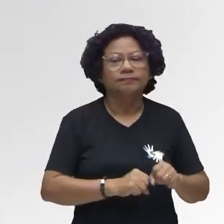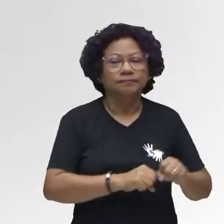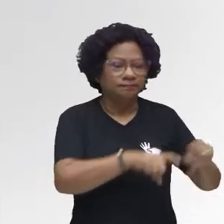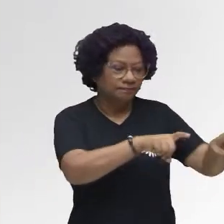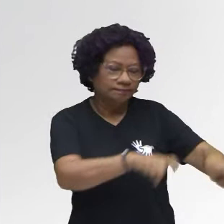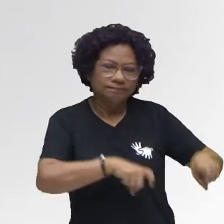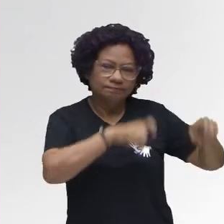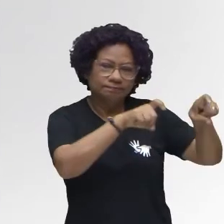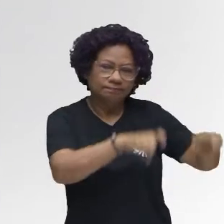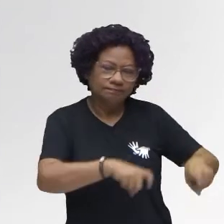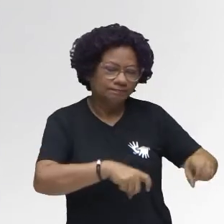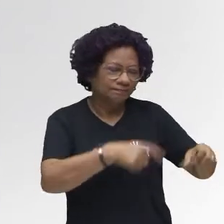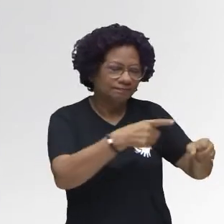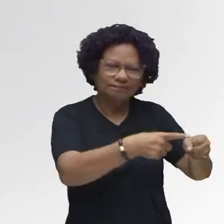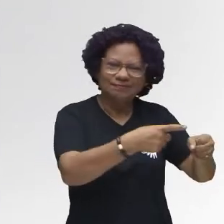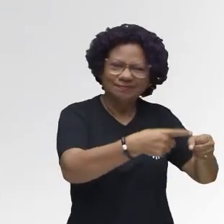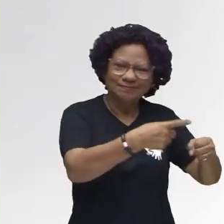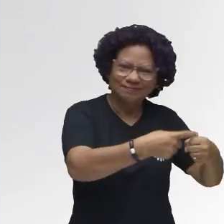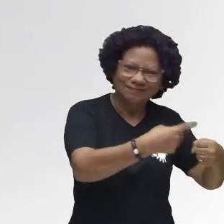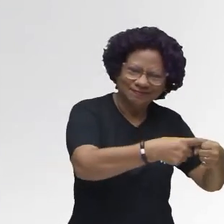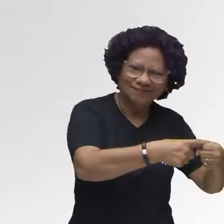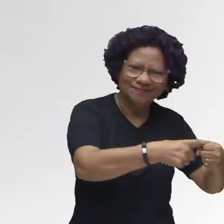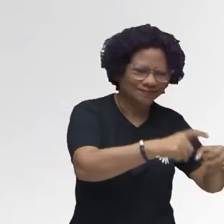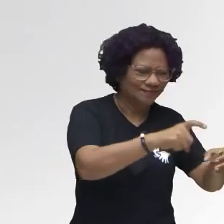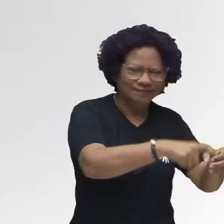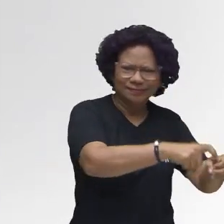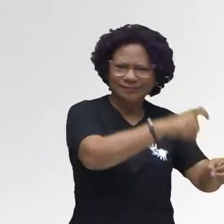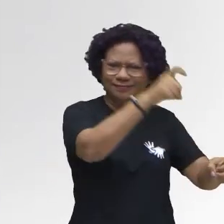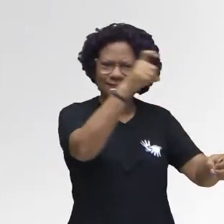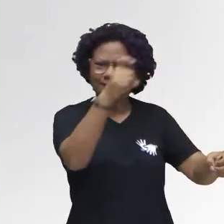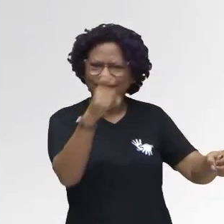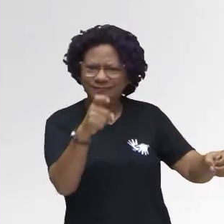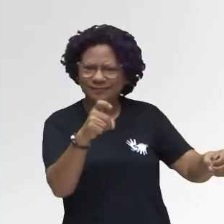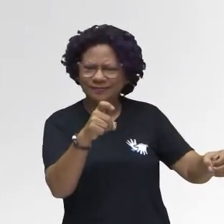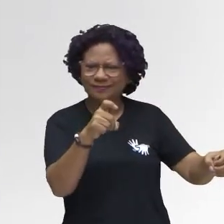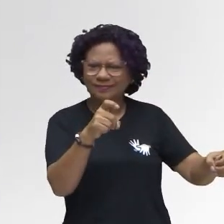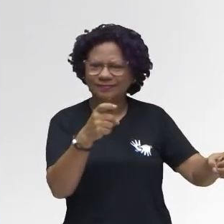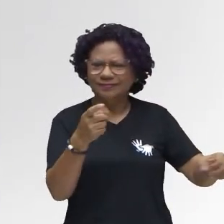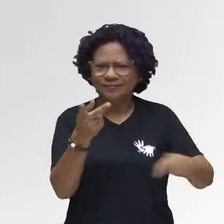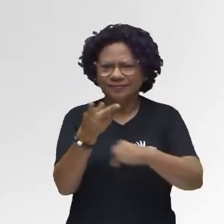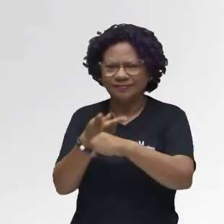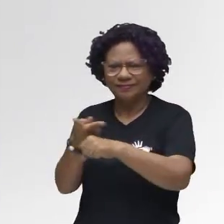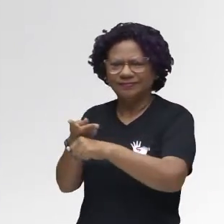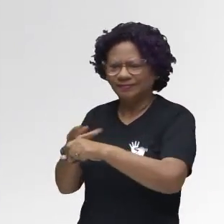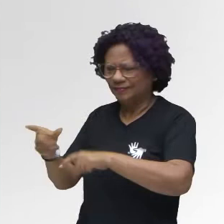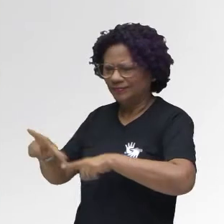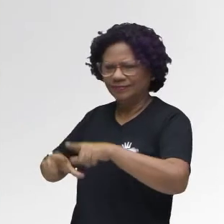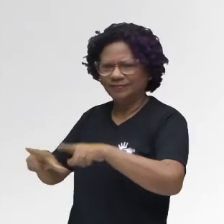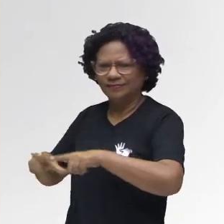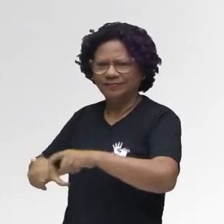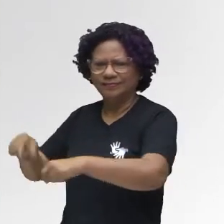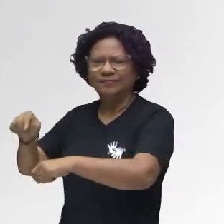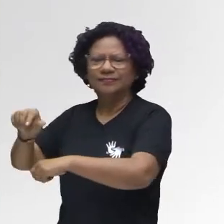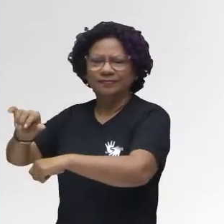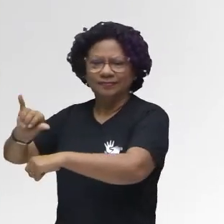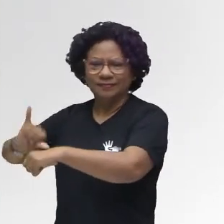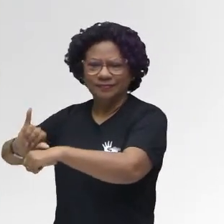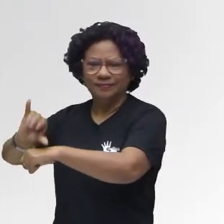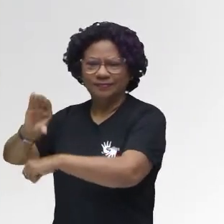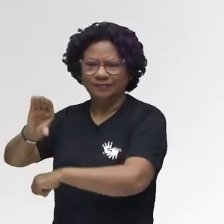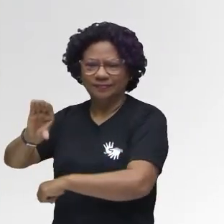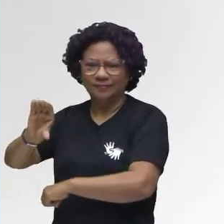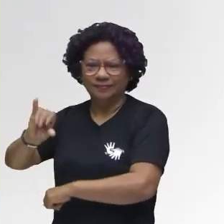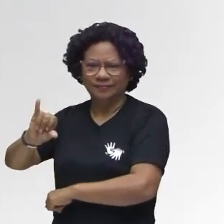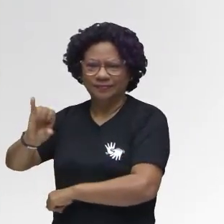campo para os centros urbanos, o que vai fazendo a redução da mão de obra do setor primário. Falando em